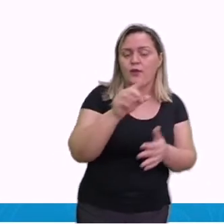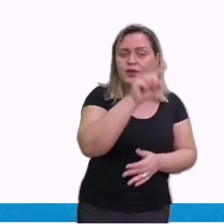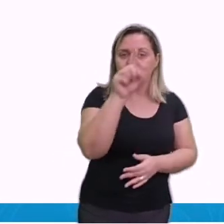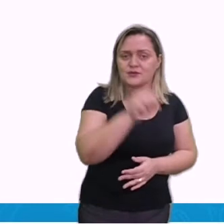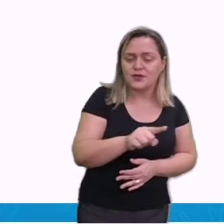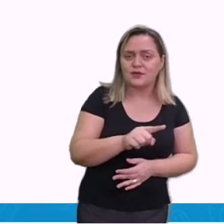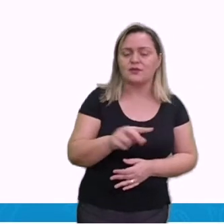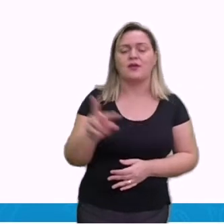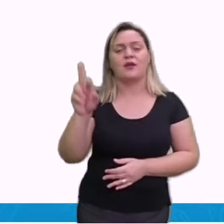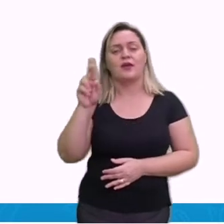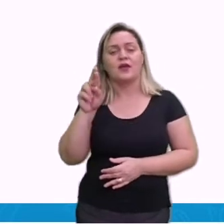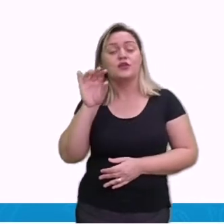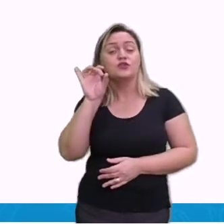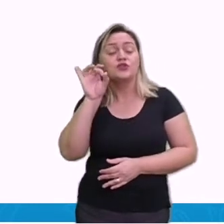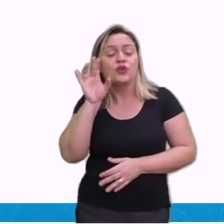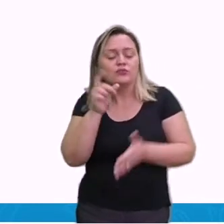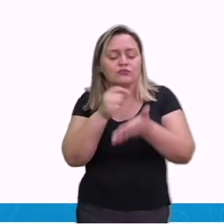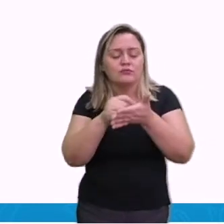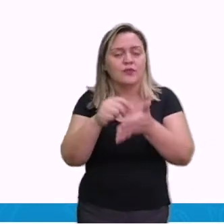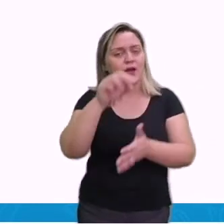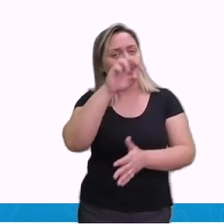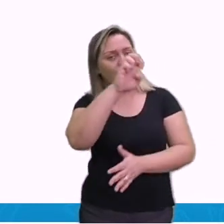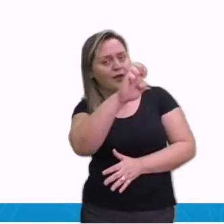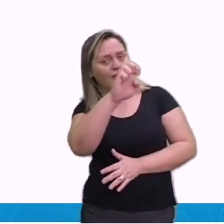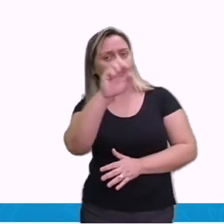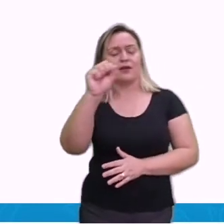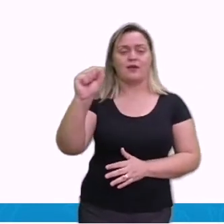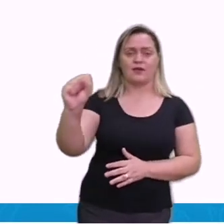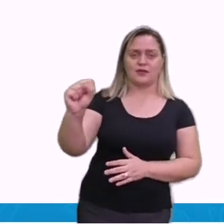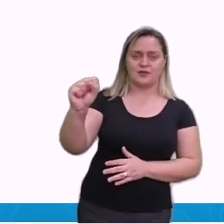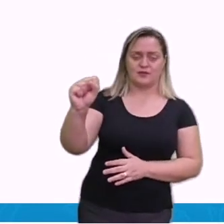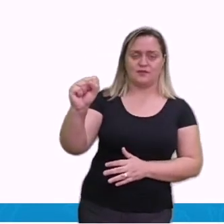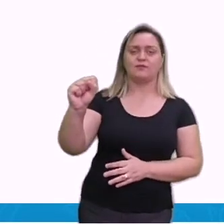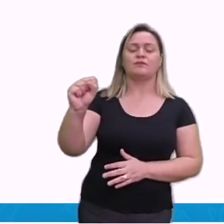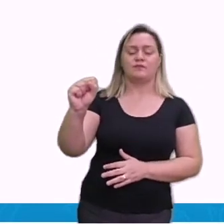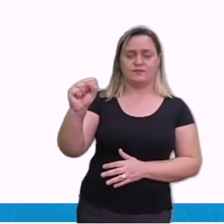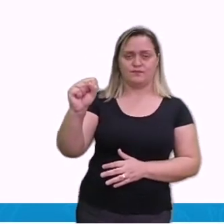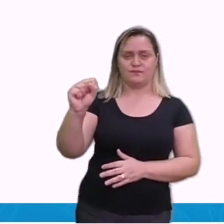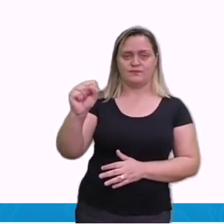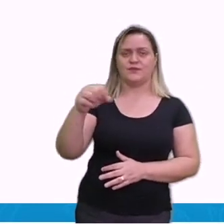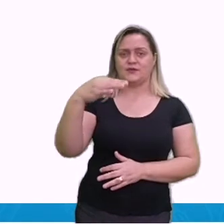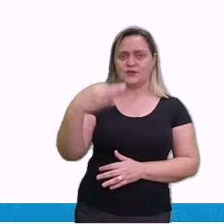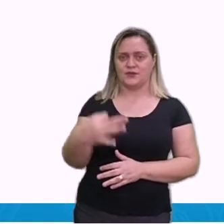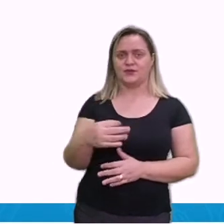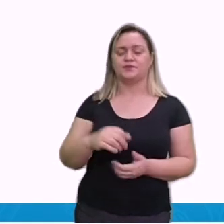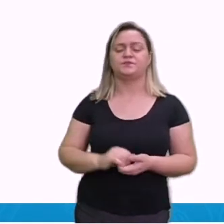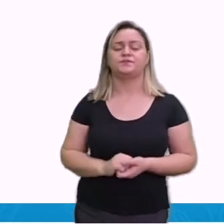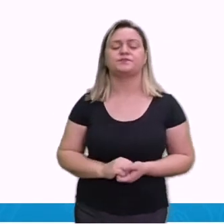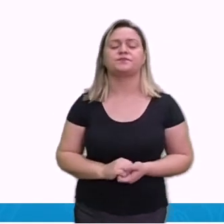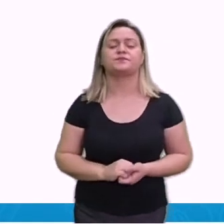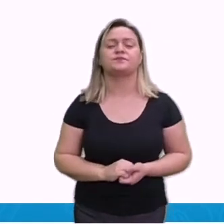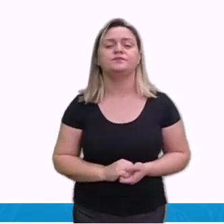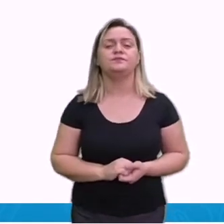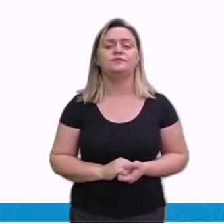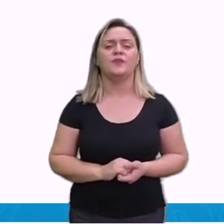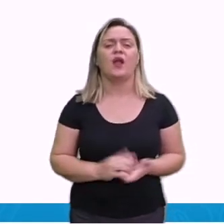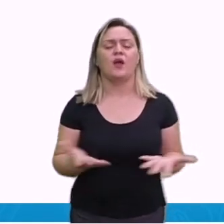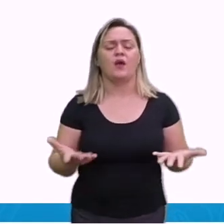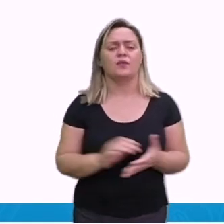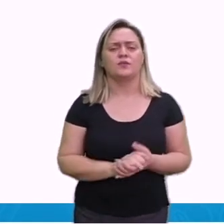eu acrescentei o ES. Né? Lá atrás a gente tira o M, aqui a gente só acrescenta o